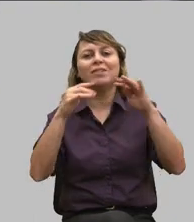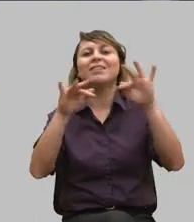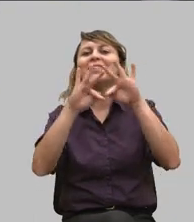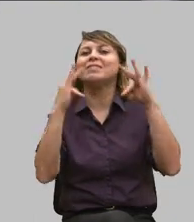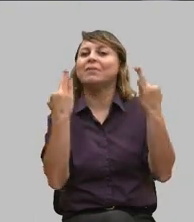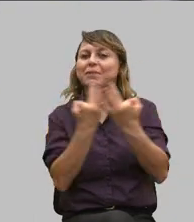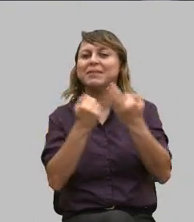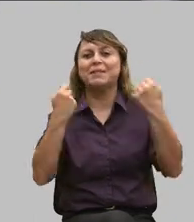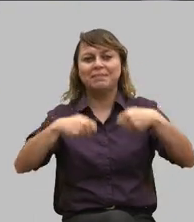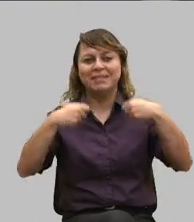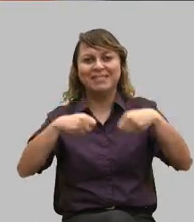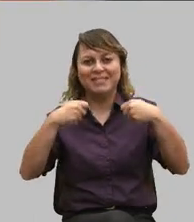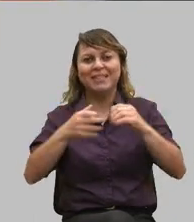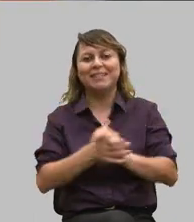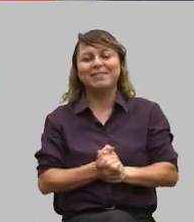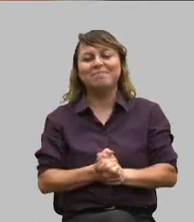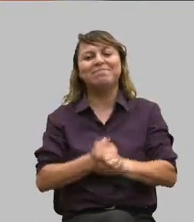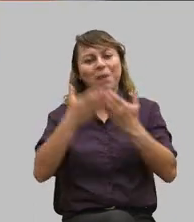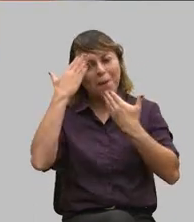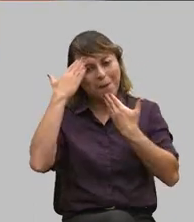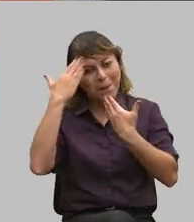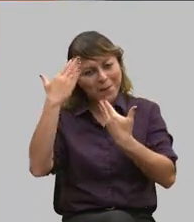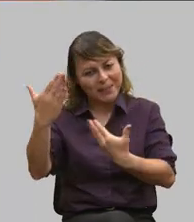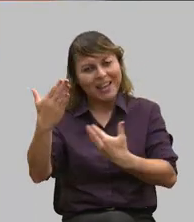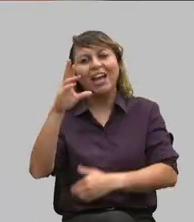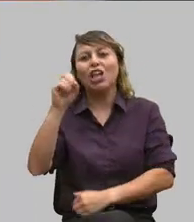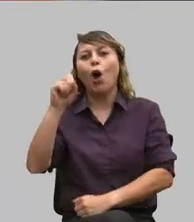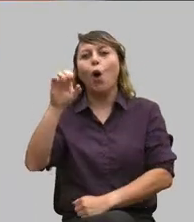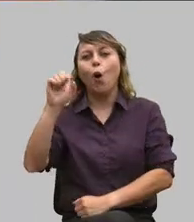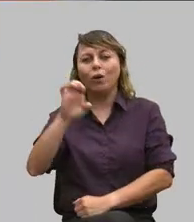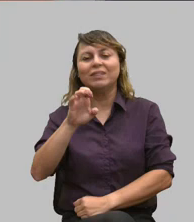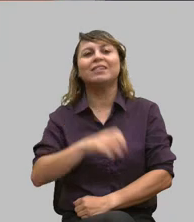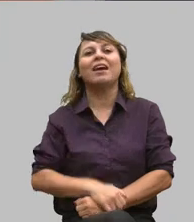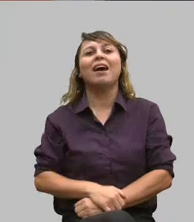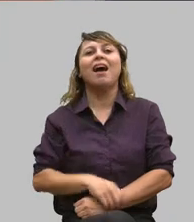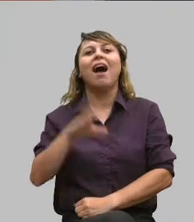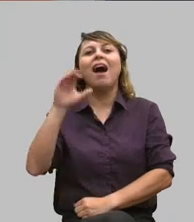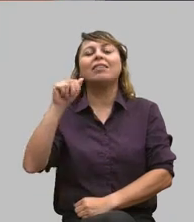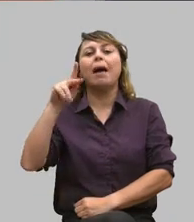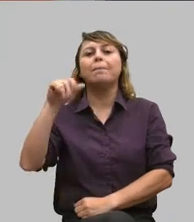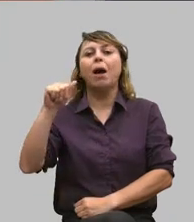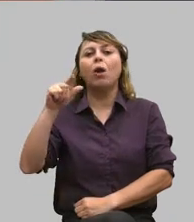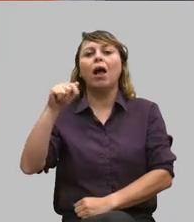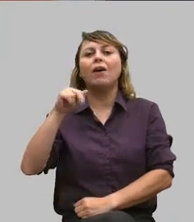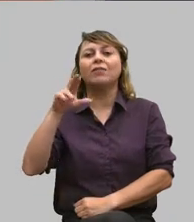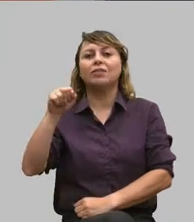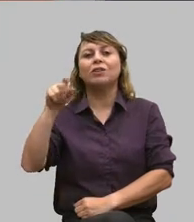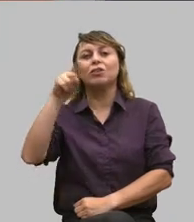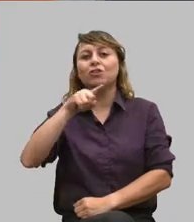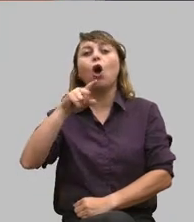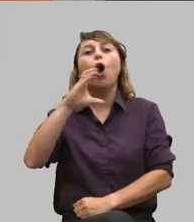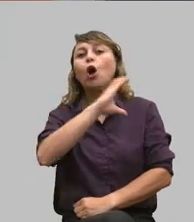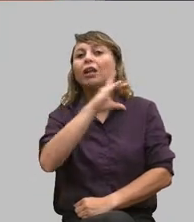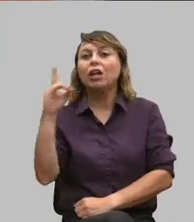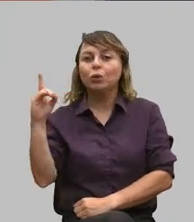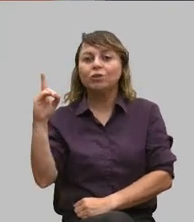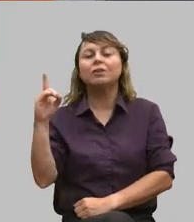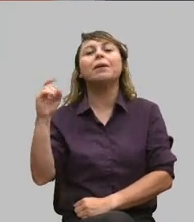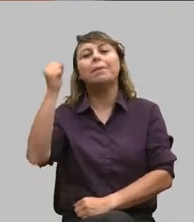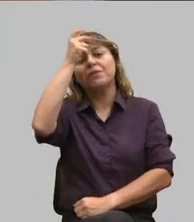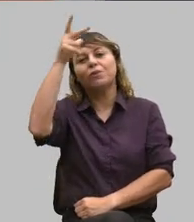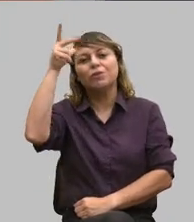que precisam ISO obrig Jose Ana Paula Rocha coordenadora de junta Regional de Venda Nova da prefeitura de Belo